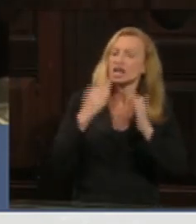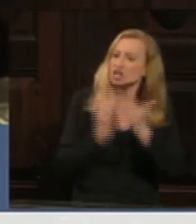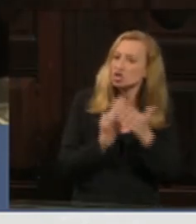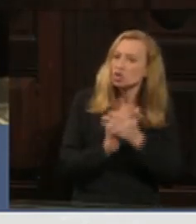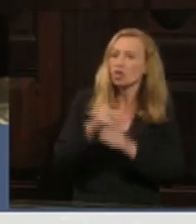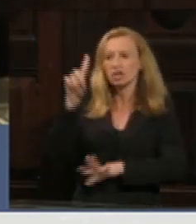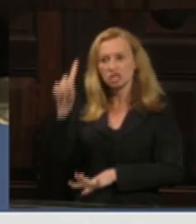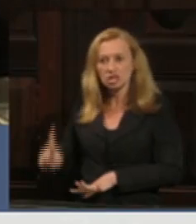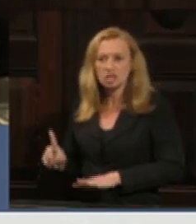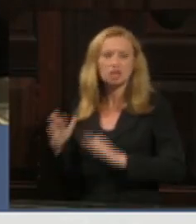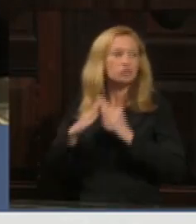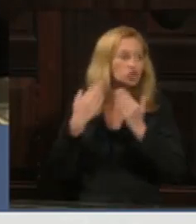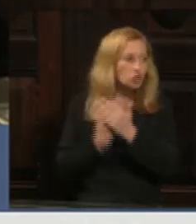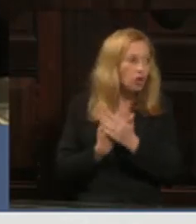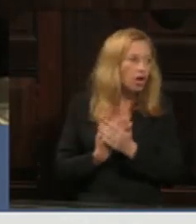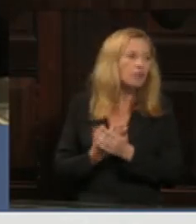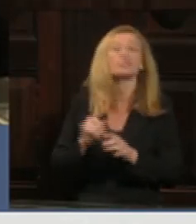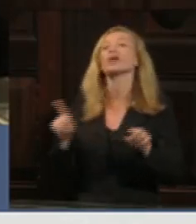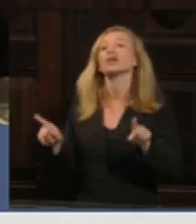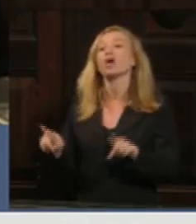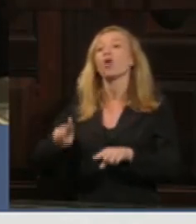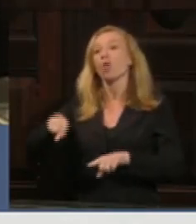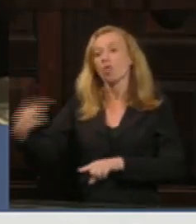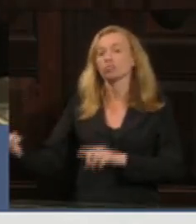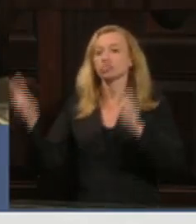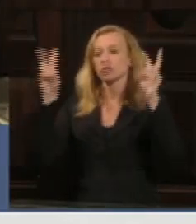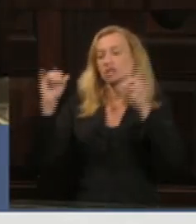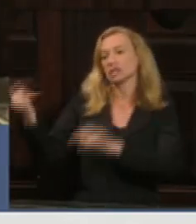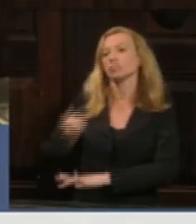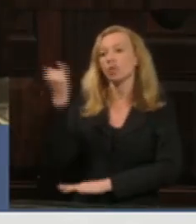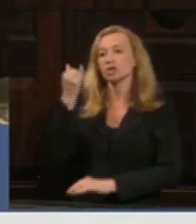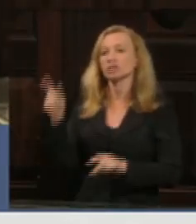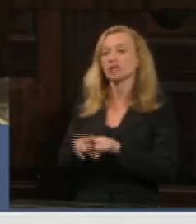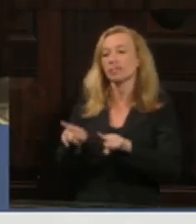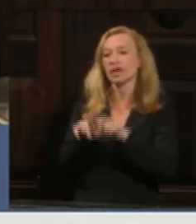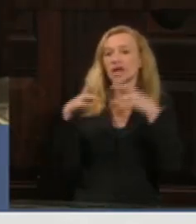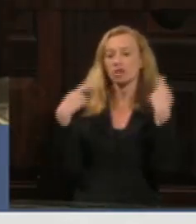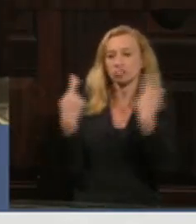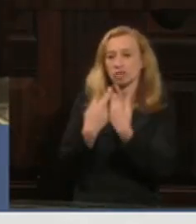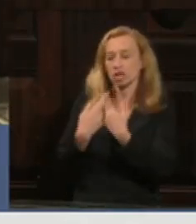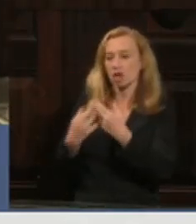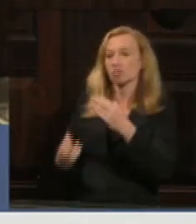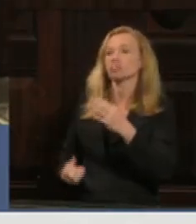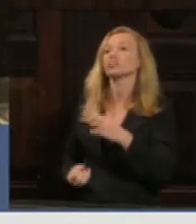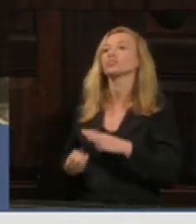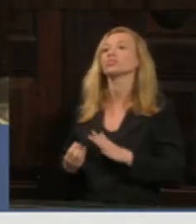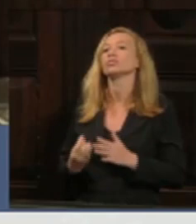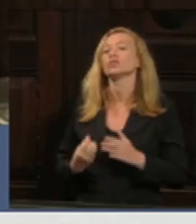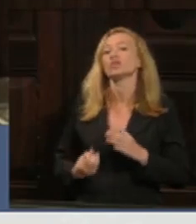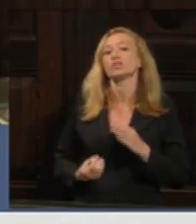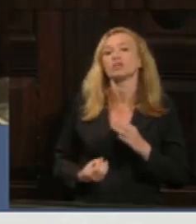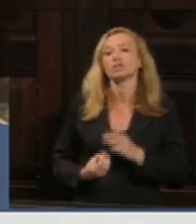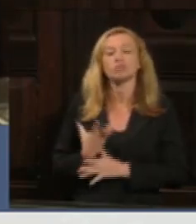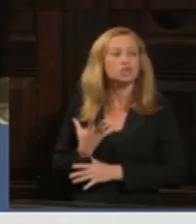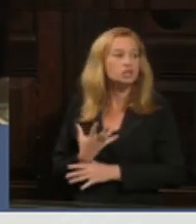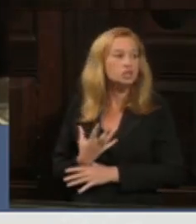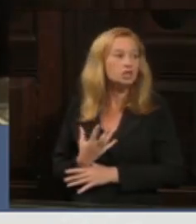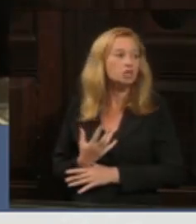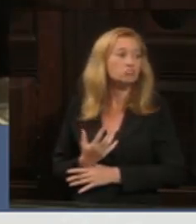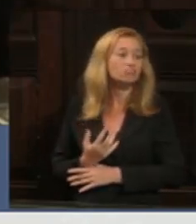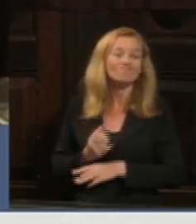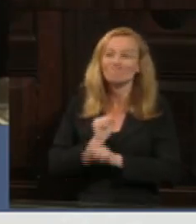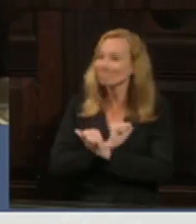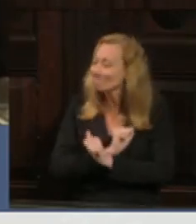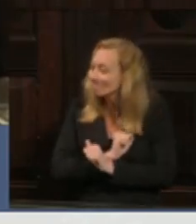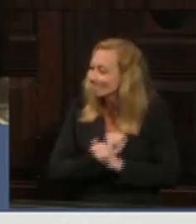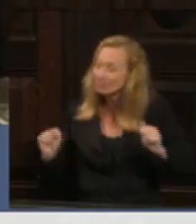direções escolares. Outro aspecto importante que apareceu na audiência, que eu quero aqui ressaltar, é que não vai ser possível,